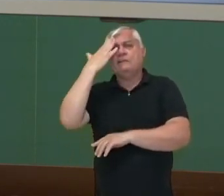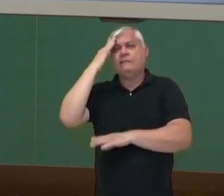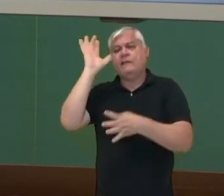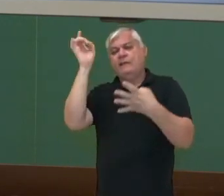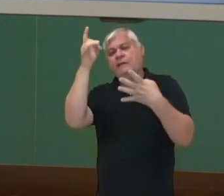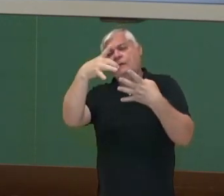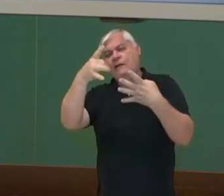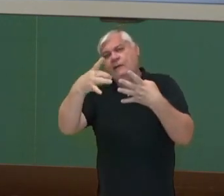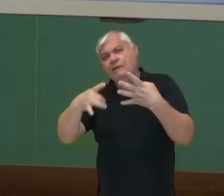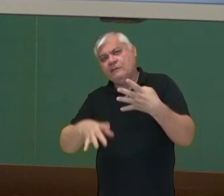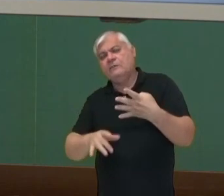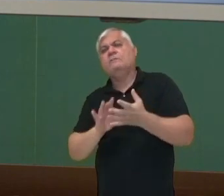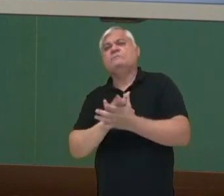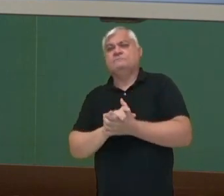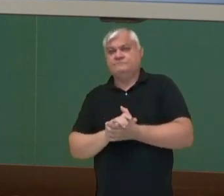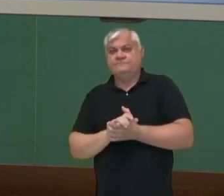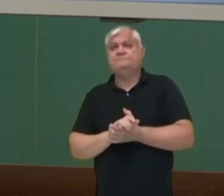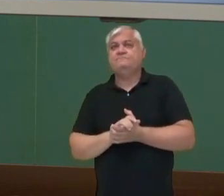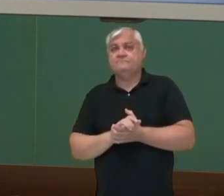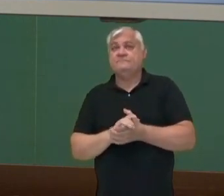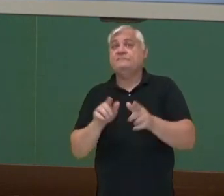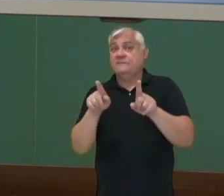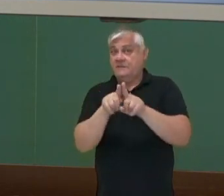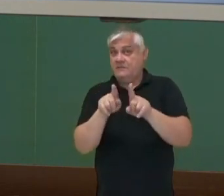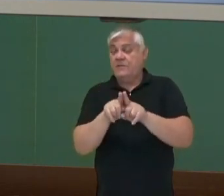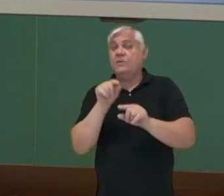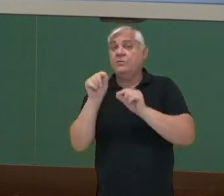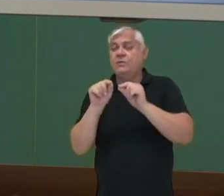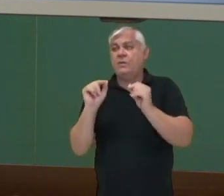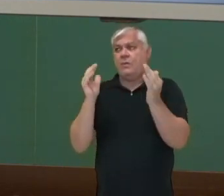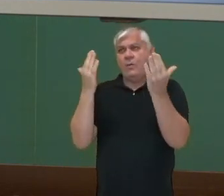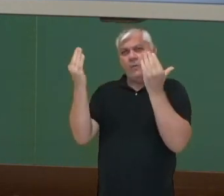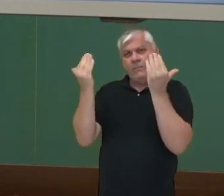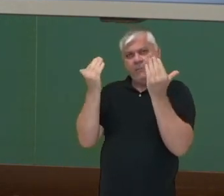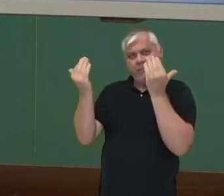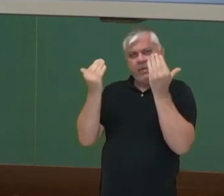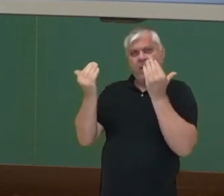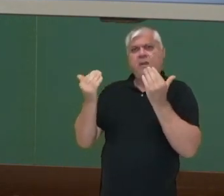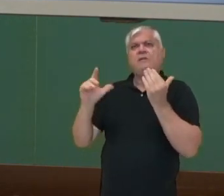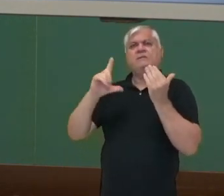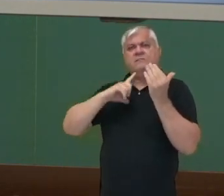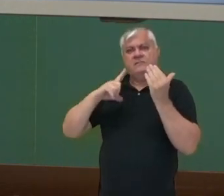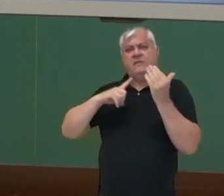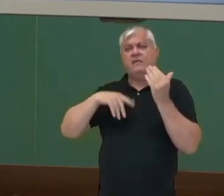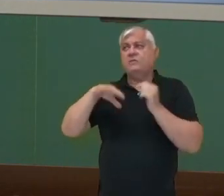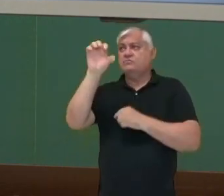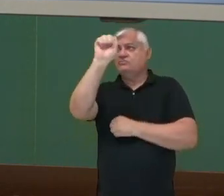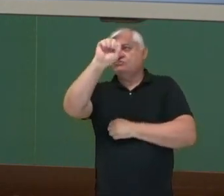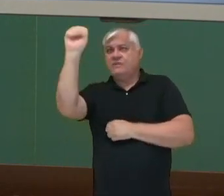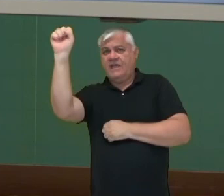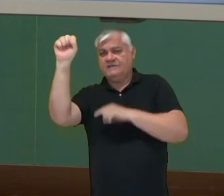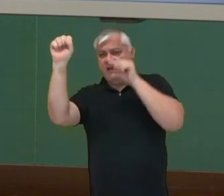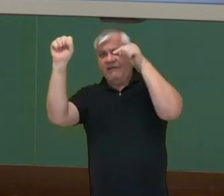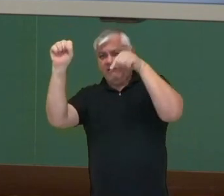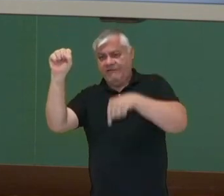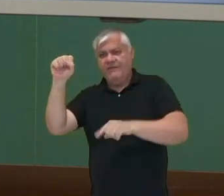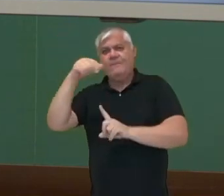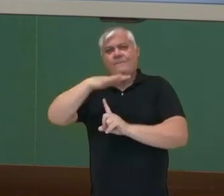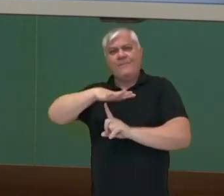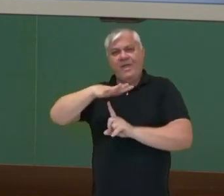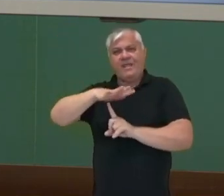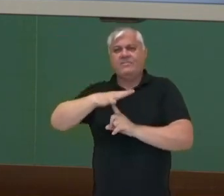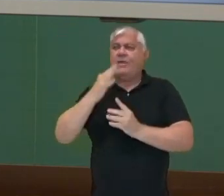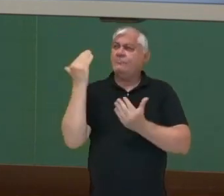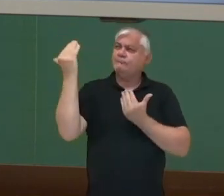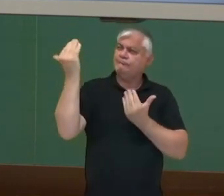a presença dessa vegetação, bem como a comparação, né, do que temos no Sudeste com o que temos no Paraná,